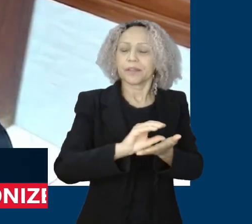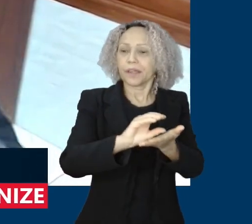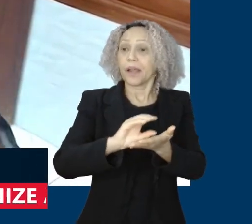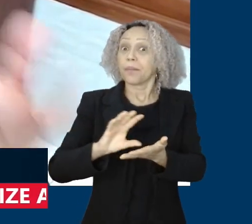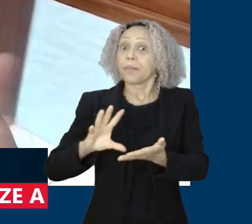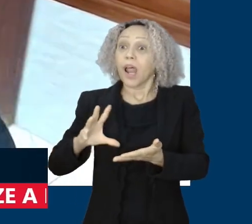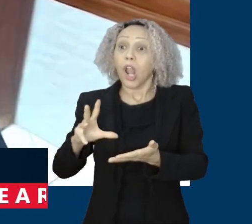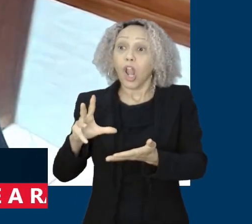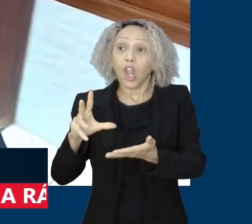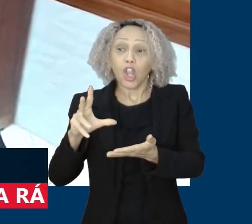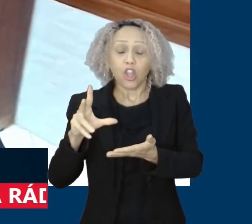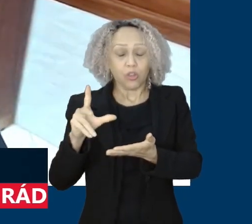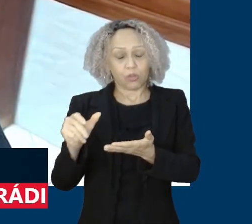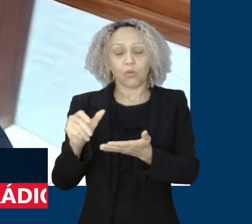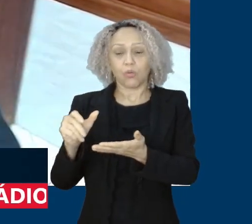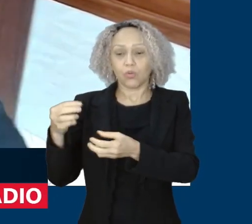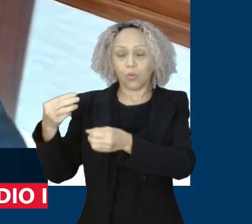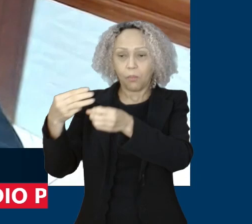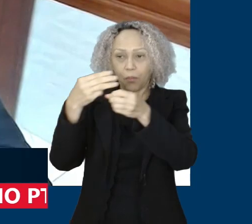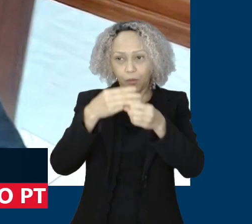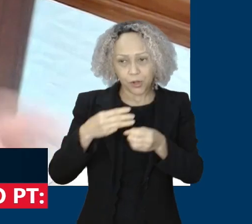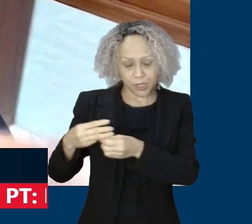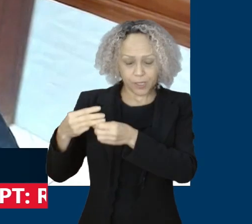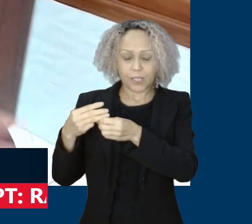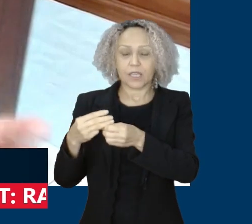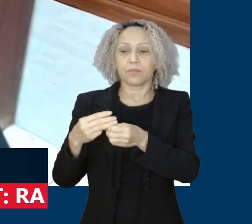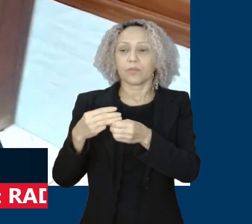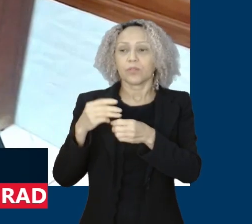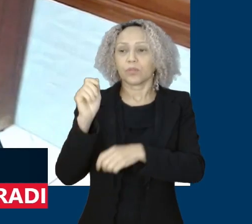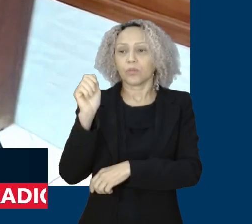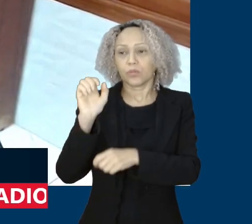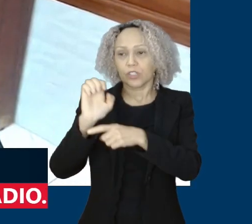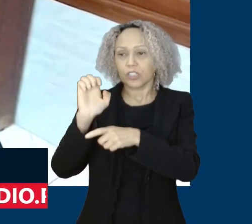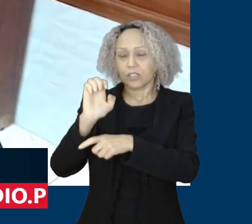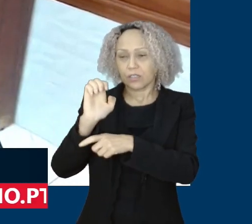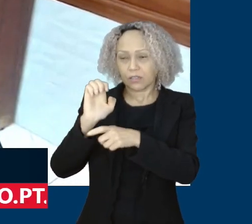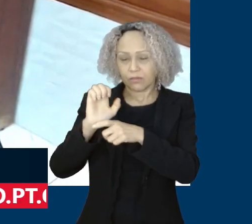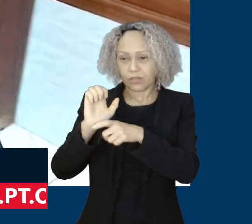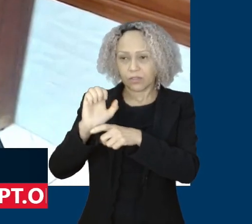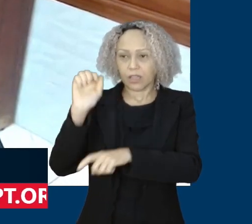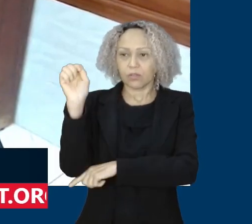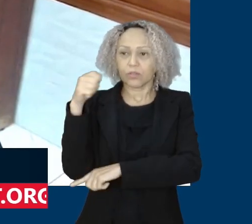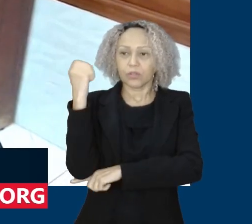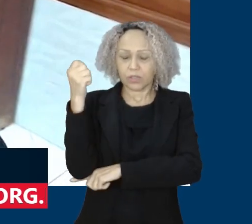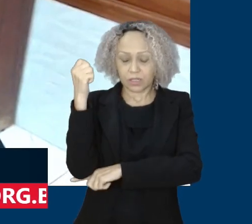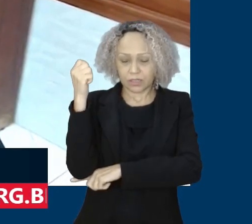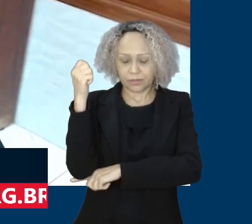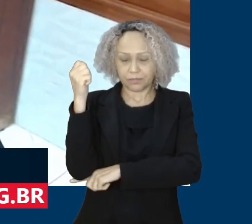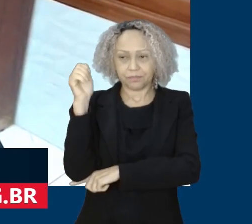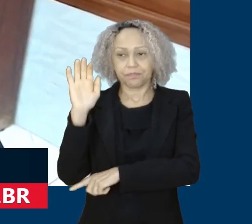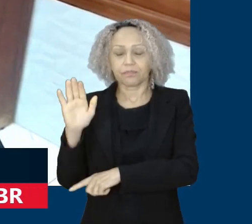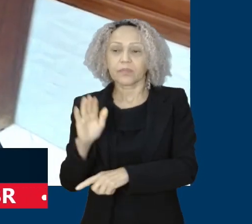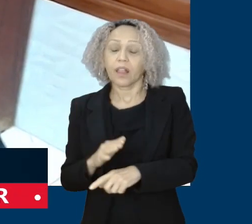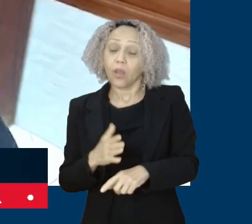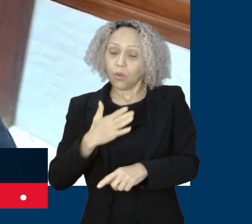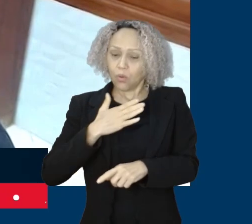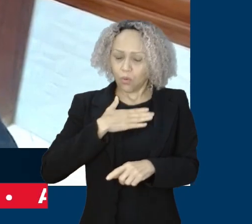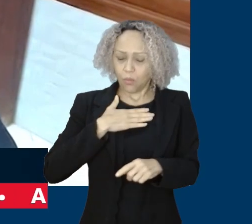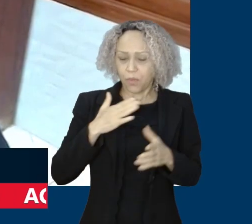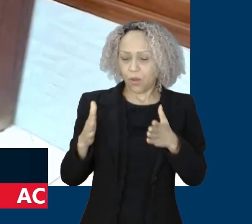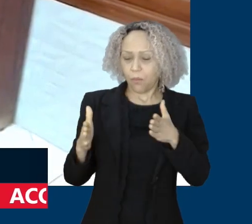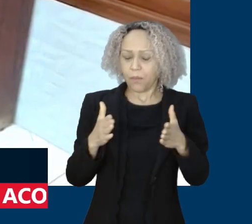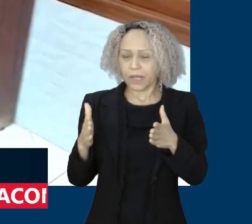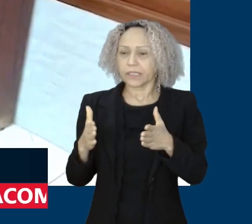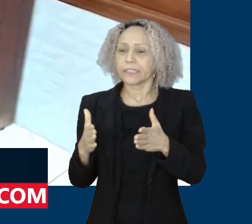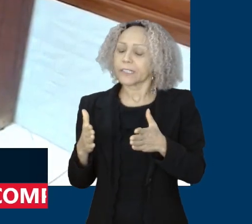todos ganham emendas, no mínimo 2, 3 emendas a cada 4 anos sobre... A orientação do meu mandato, mas seguindo